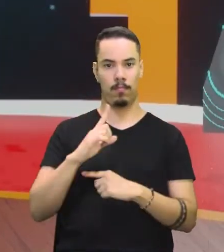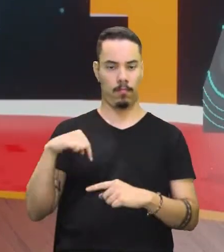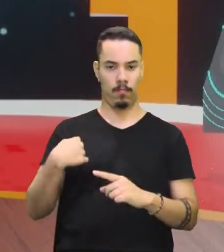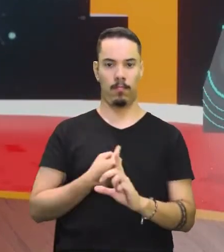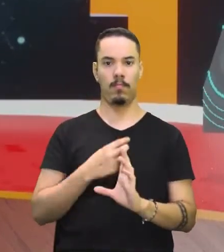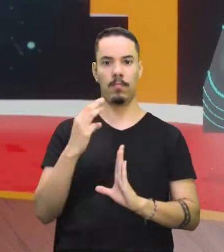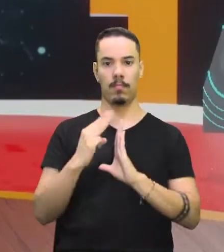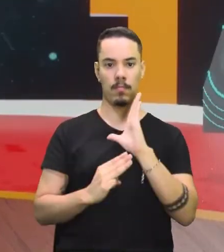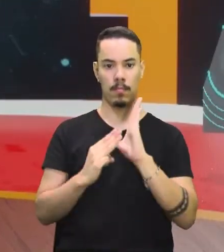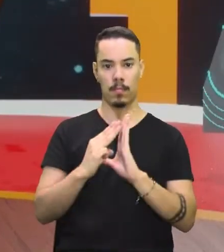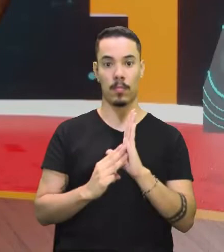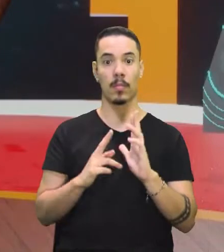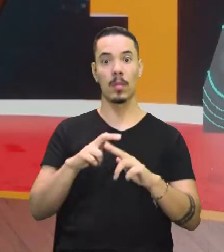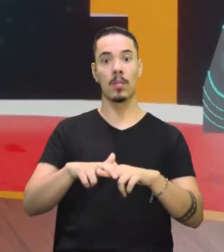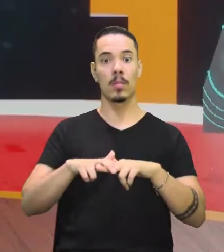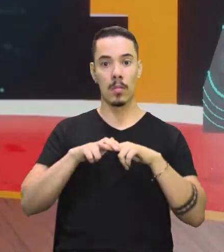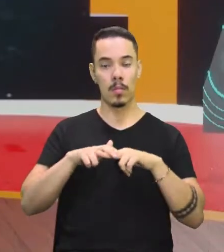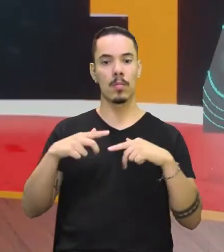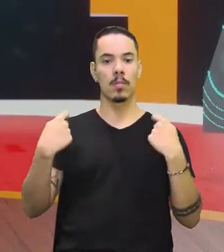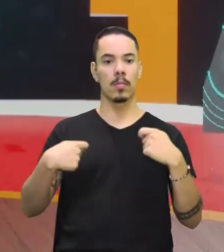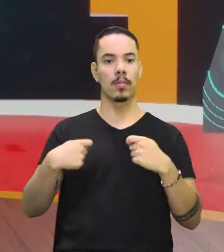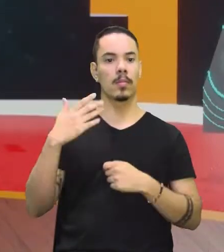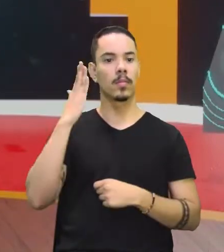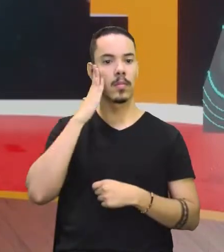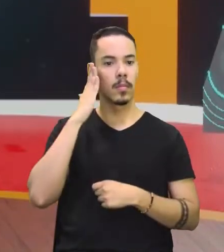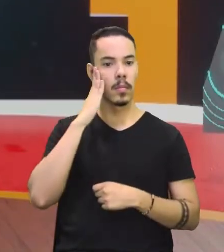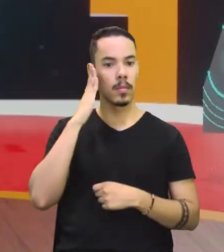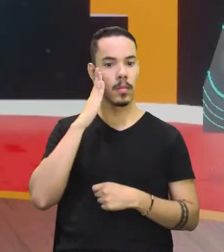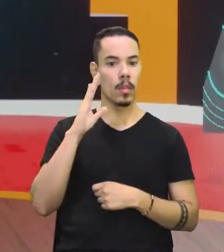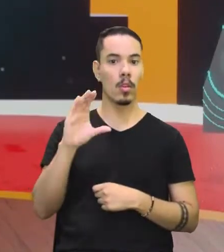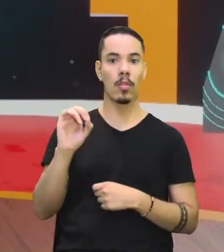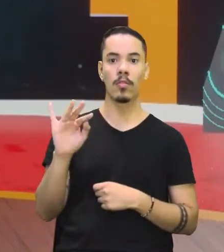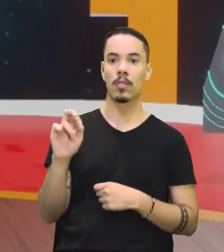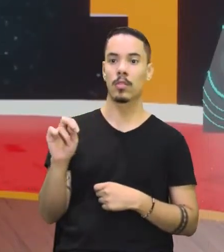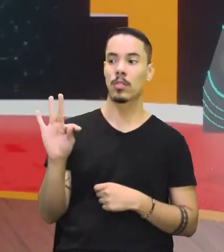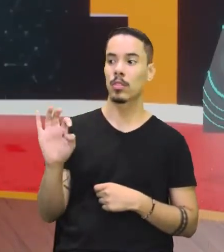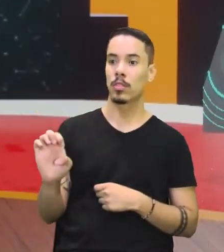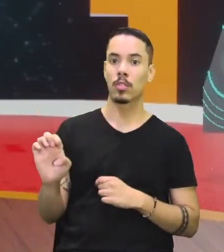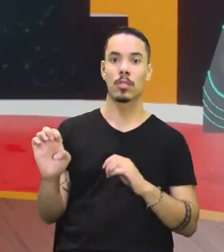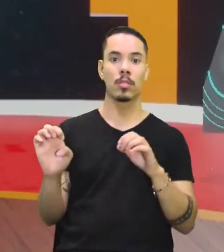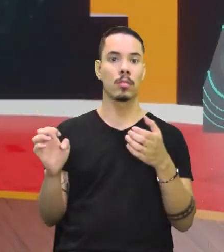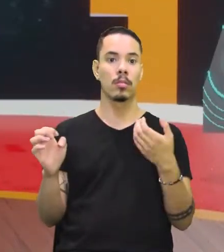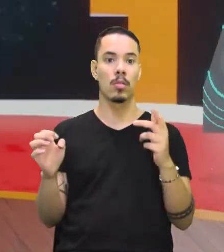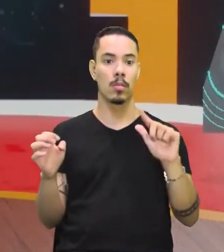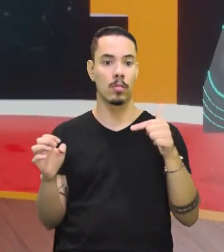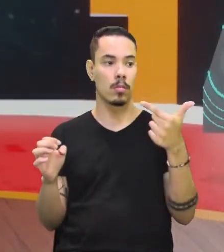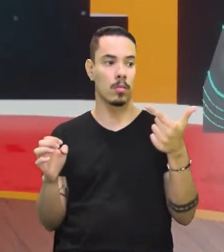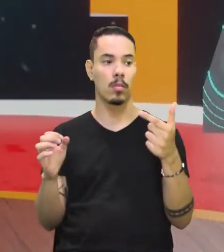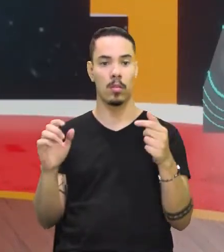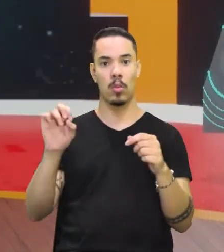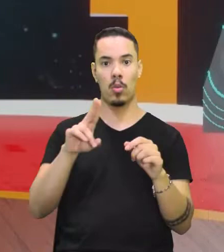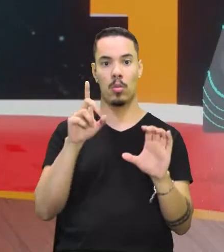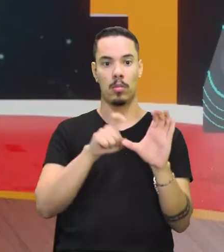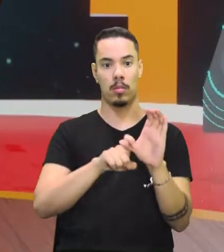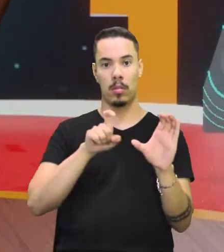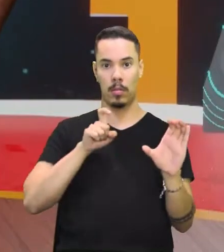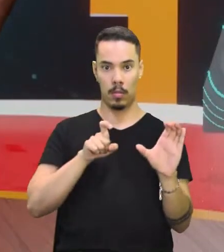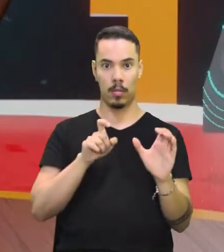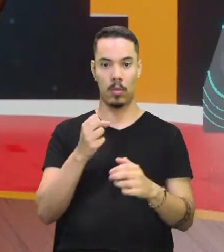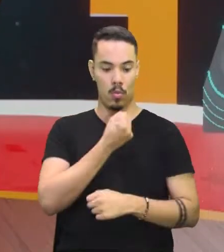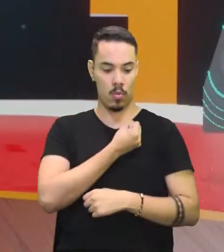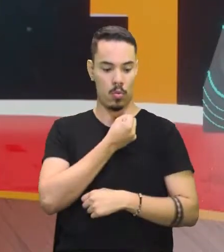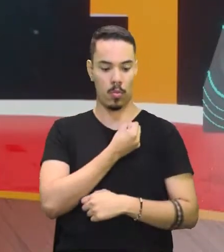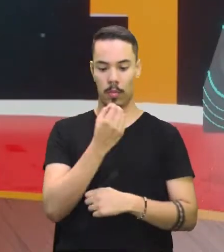Então a gente precisa saber quem é coeficiente, quem é parte literal, quem é expoente, quem é termo independente. O termo independente, na